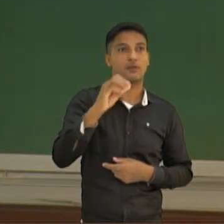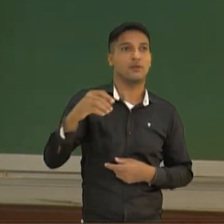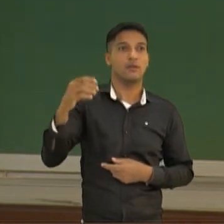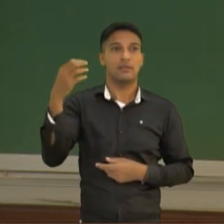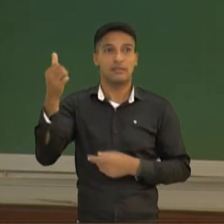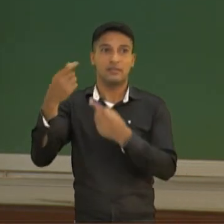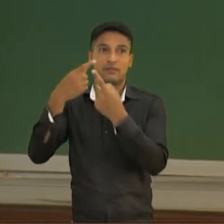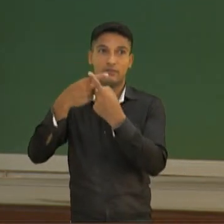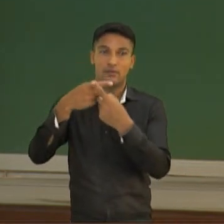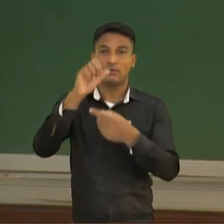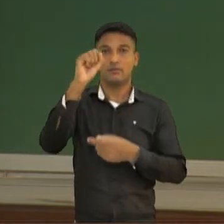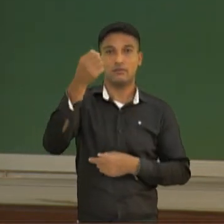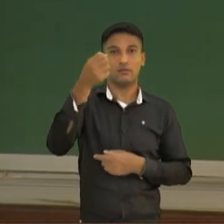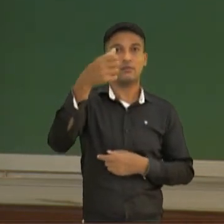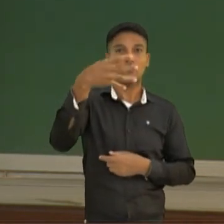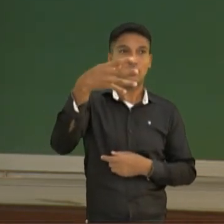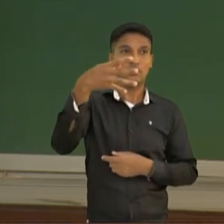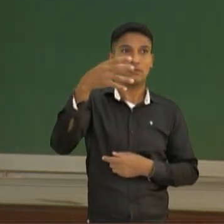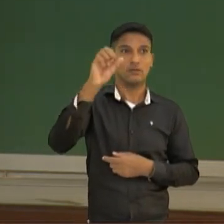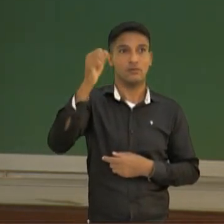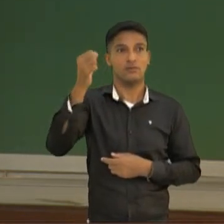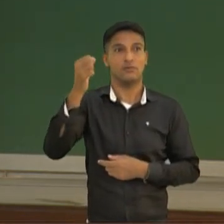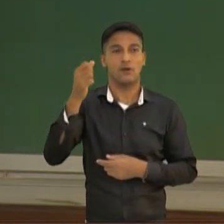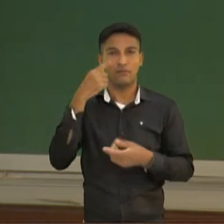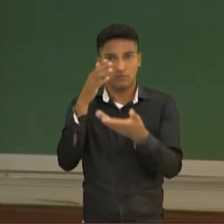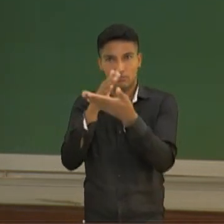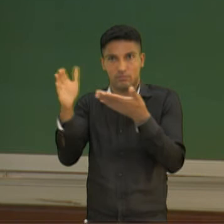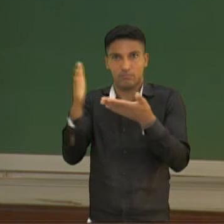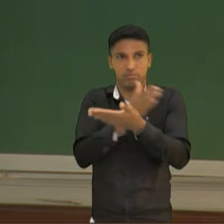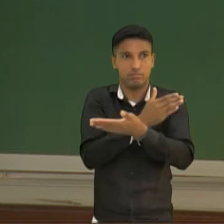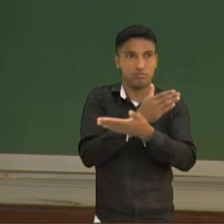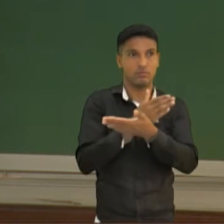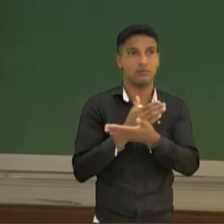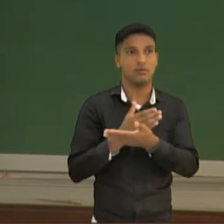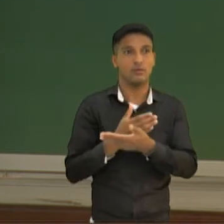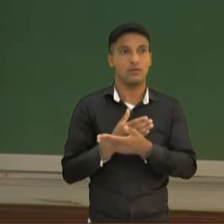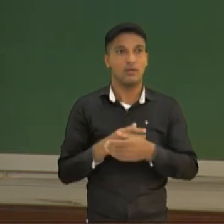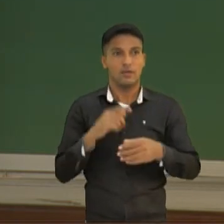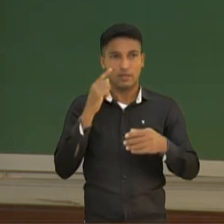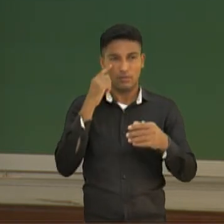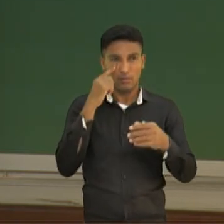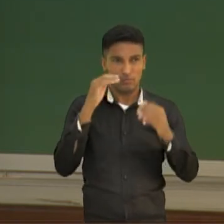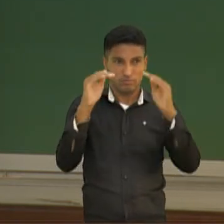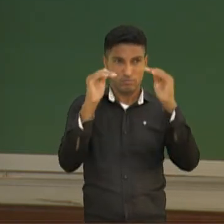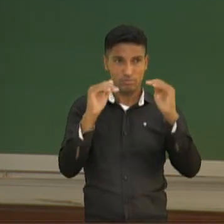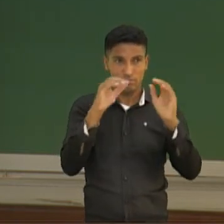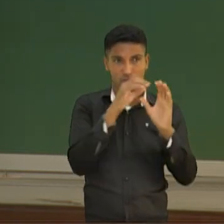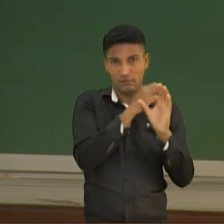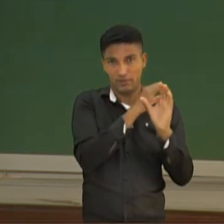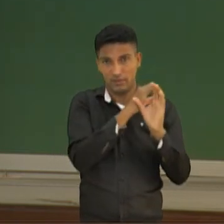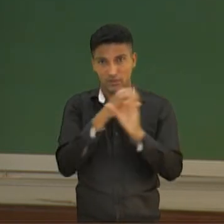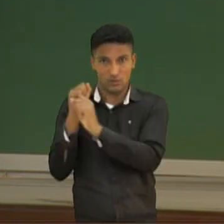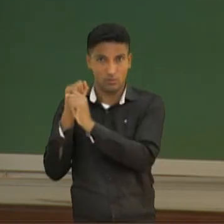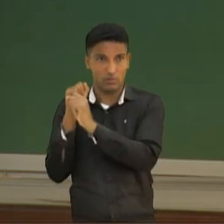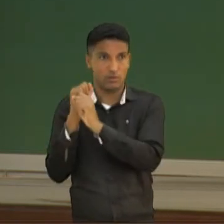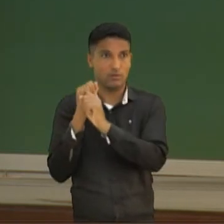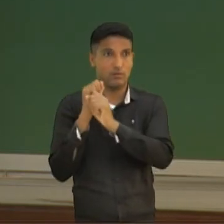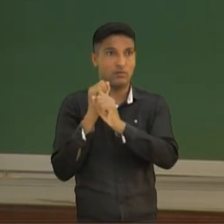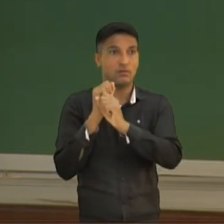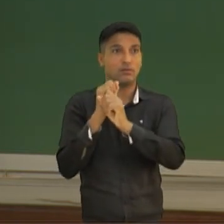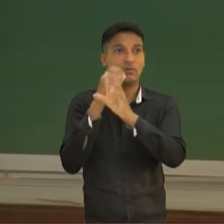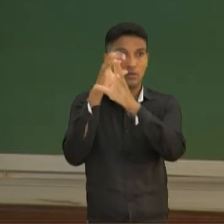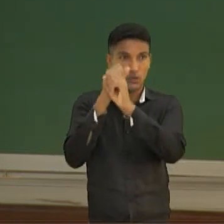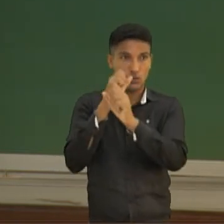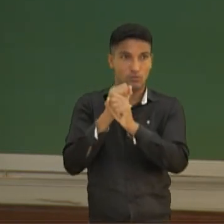aqui o 48 para vocês verem que a gente vai somar as dezenas aqui do 40 com as dezenas daqui do 120. Então, vai